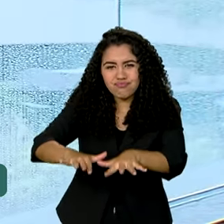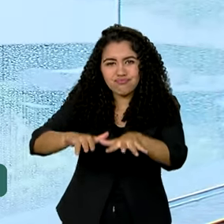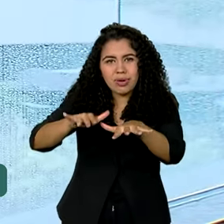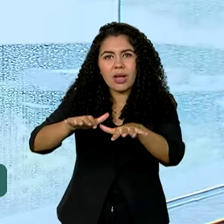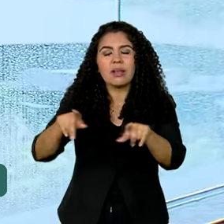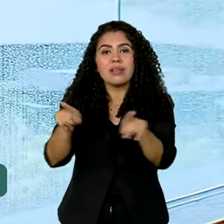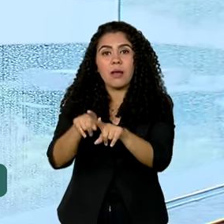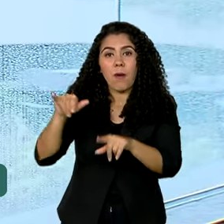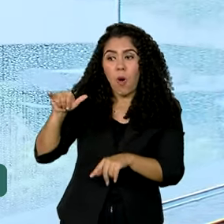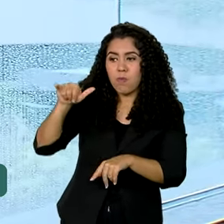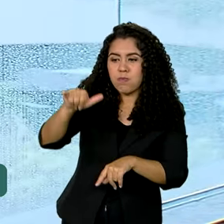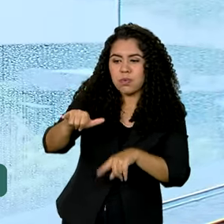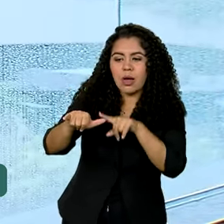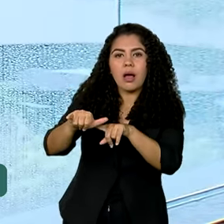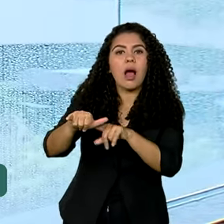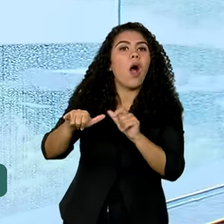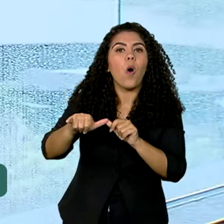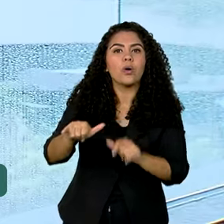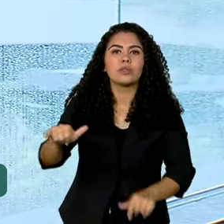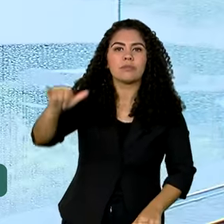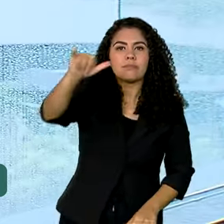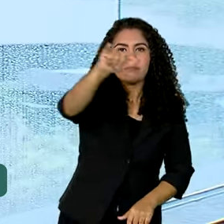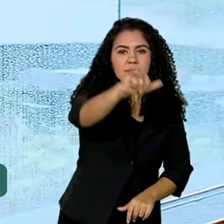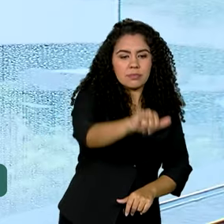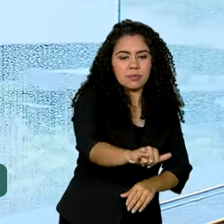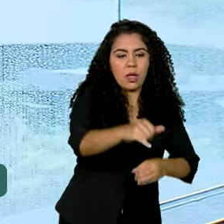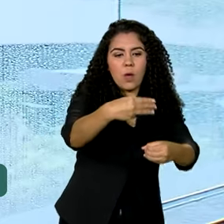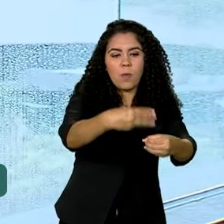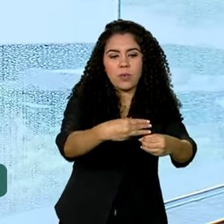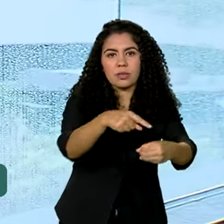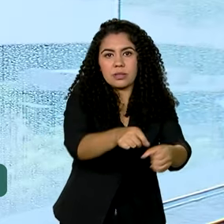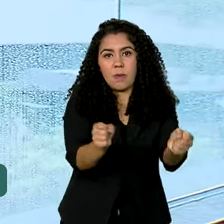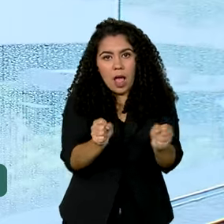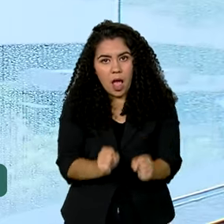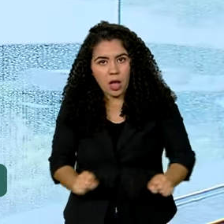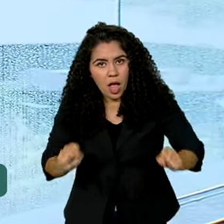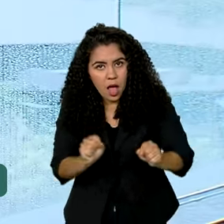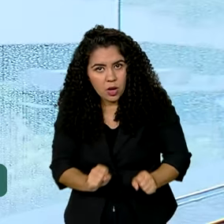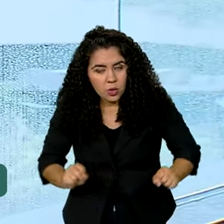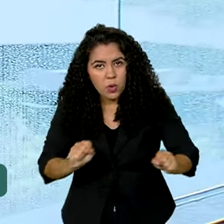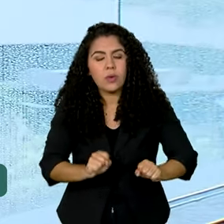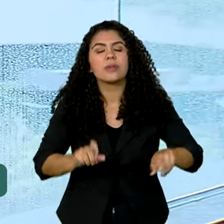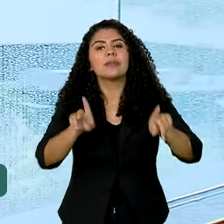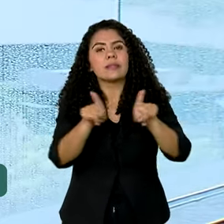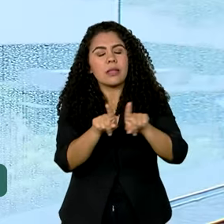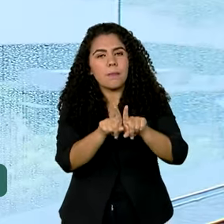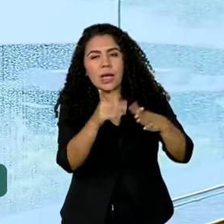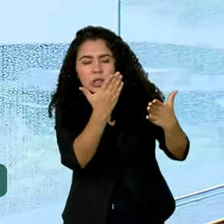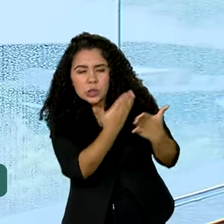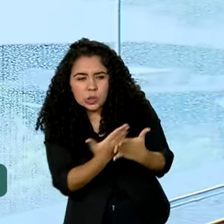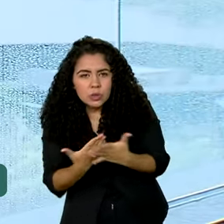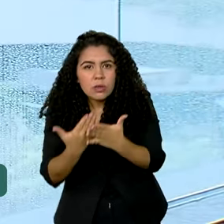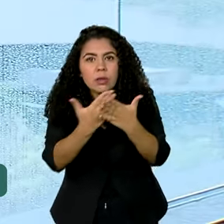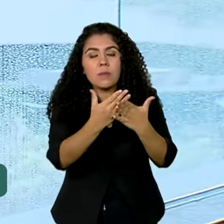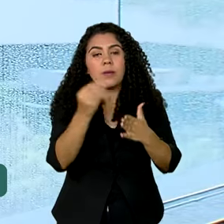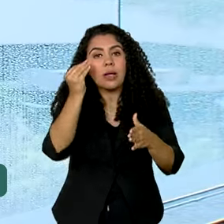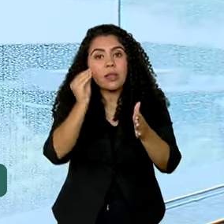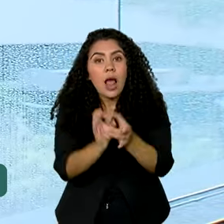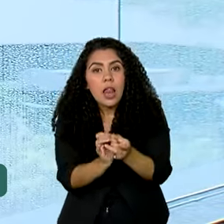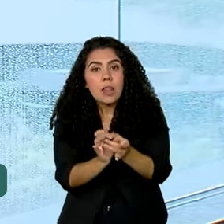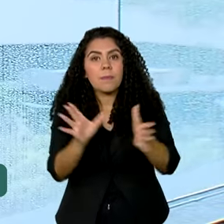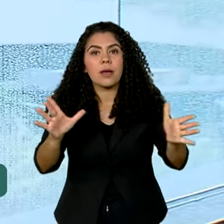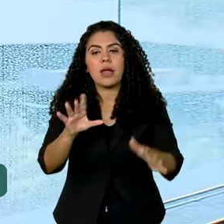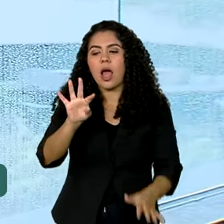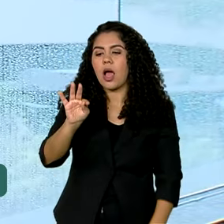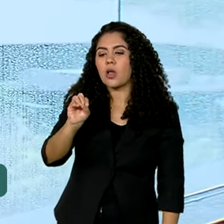As aeronaves estão pousando em Canoas e há uma possibilidade ainda em estudo de também liberar a pista de